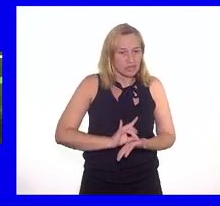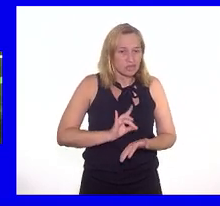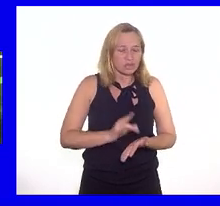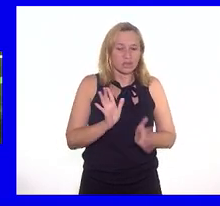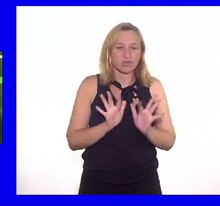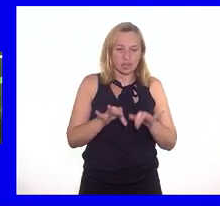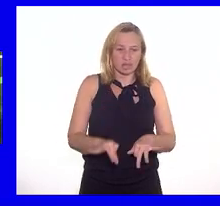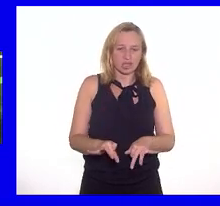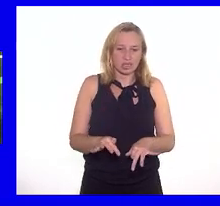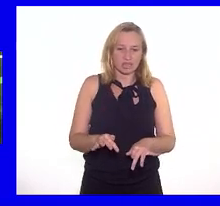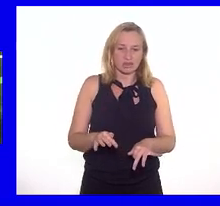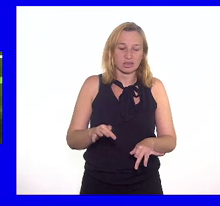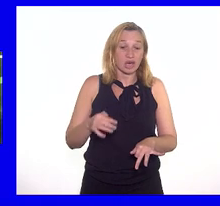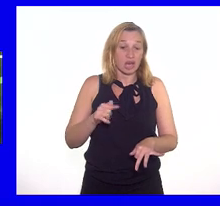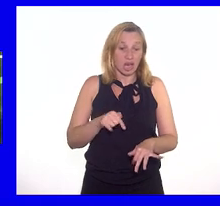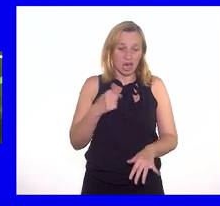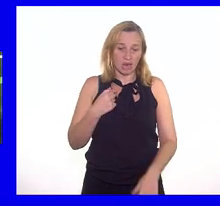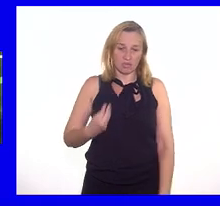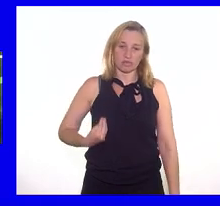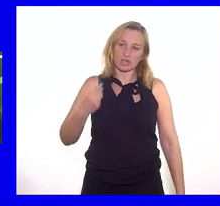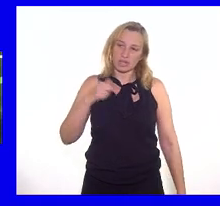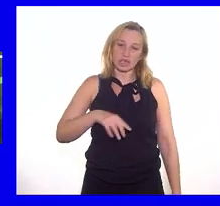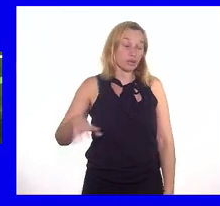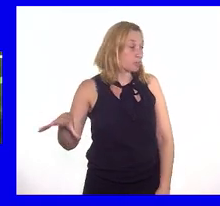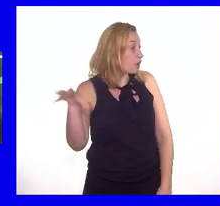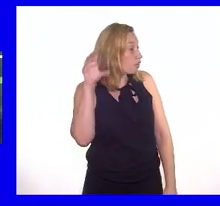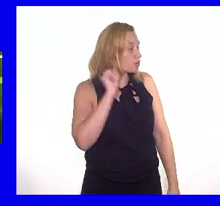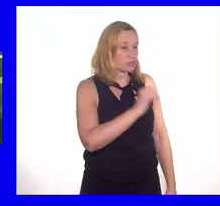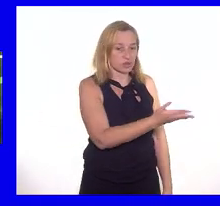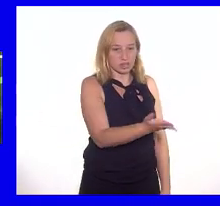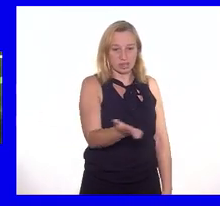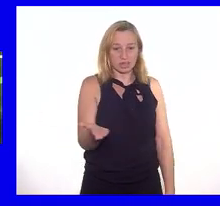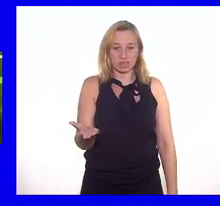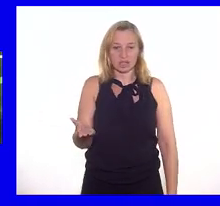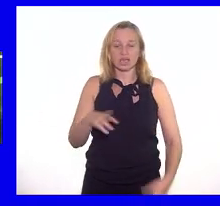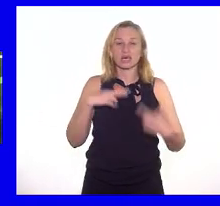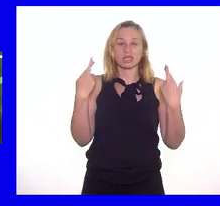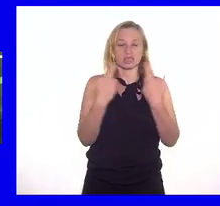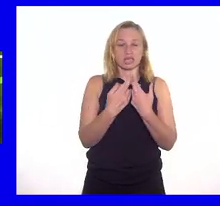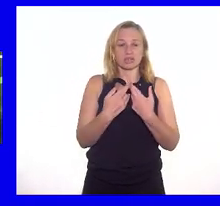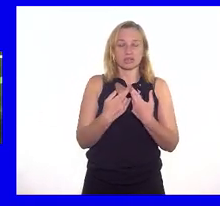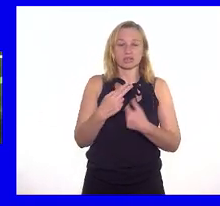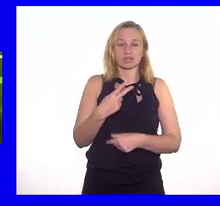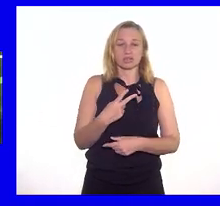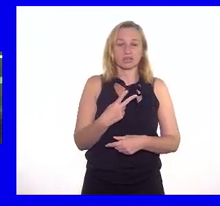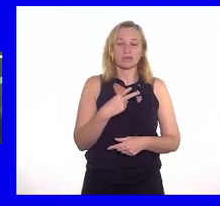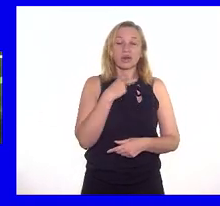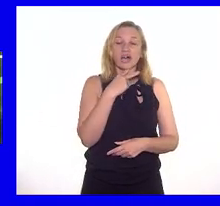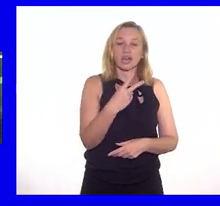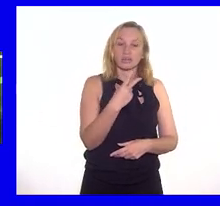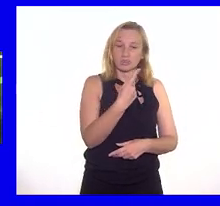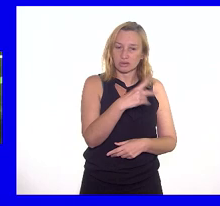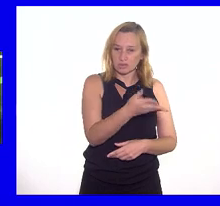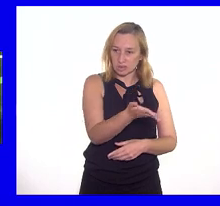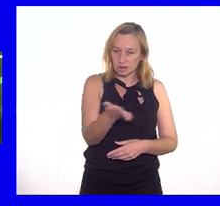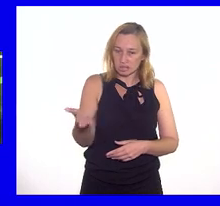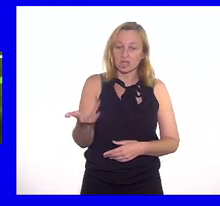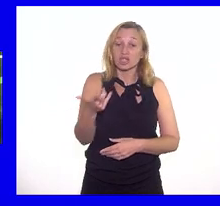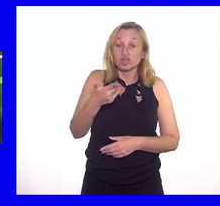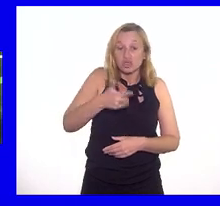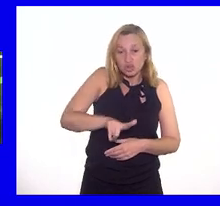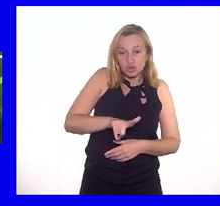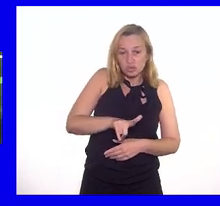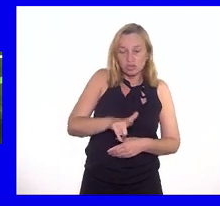encerro dizendo que eu vim aqui ouvi-los, né? Essa audiência é justamente para dar voz a vocês. Então, eu quero, mais uma